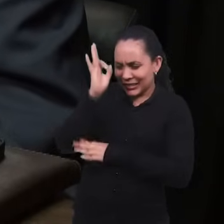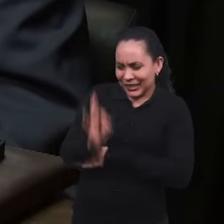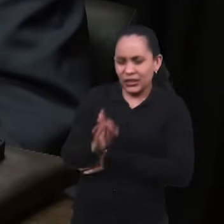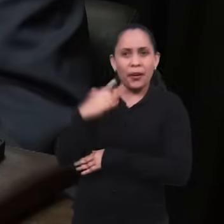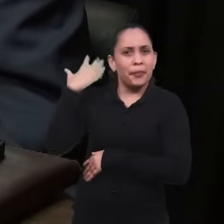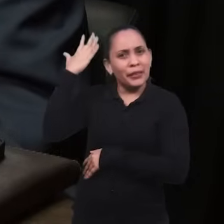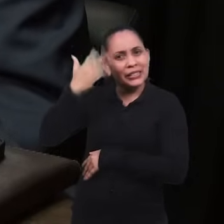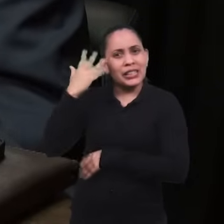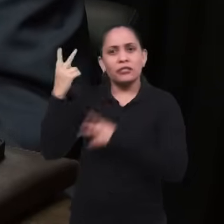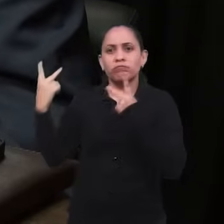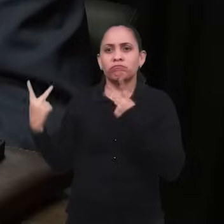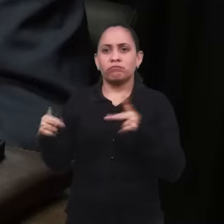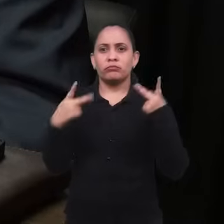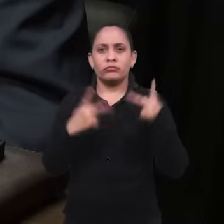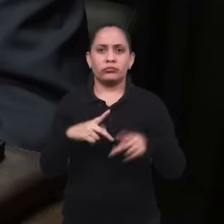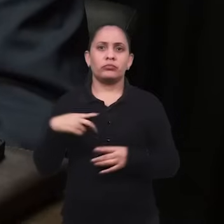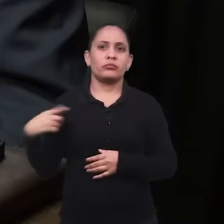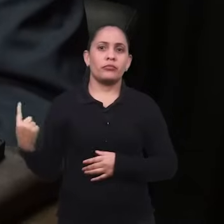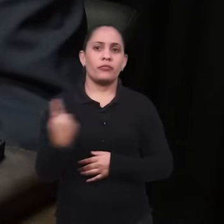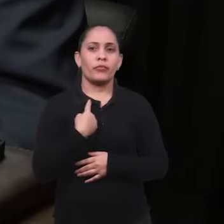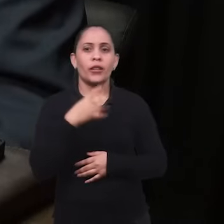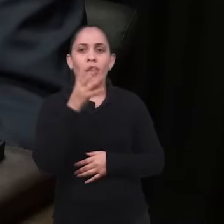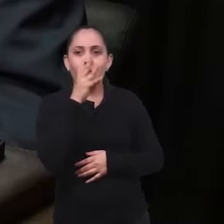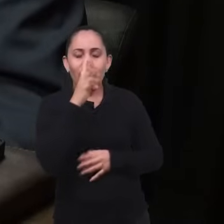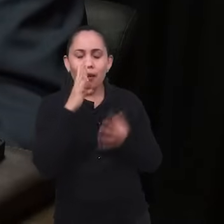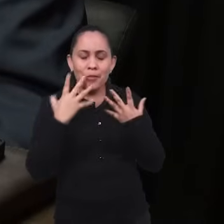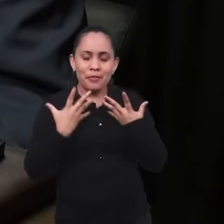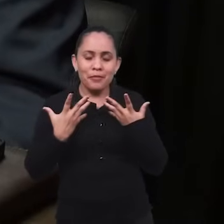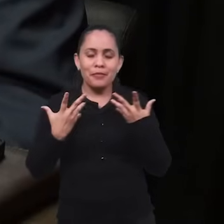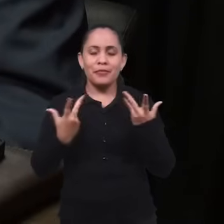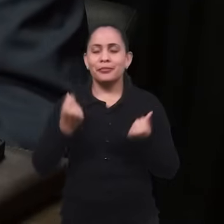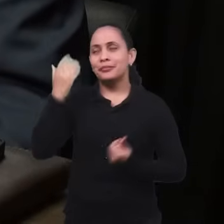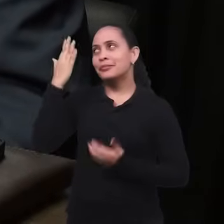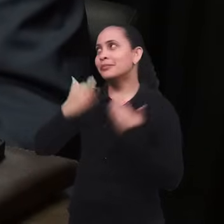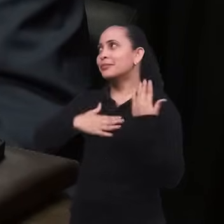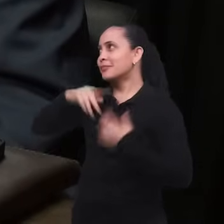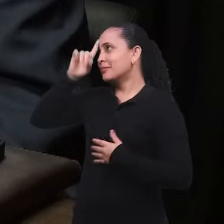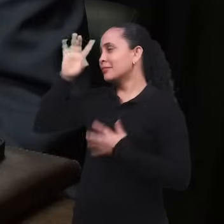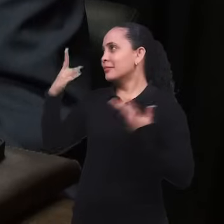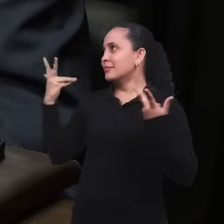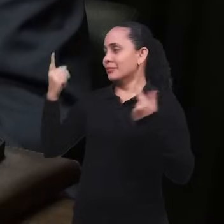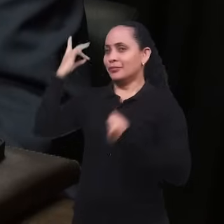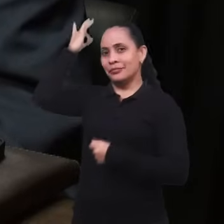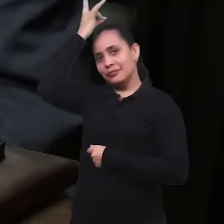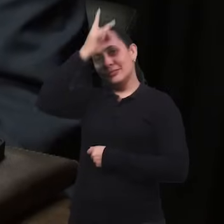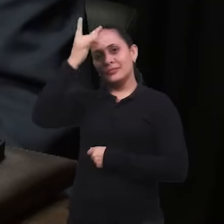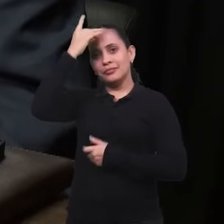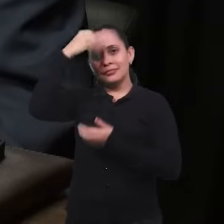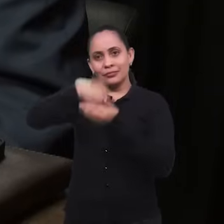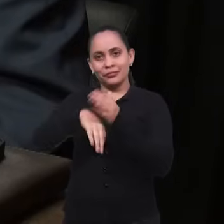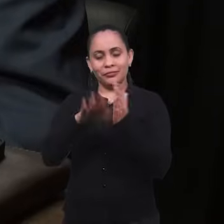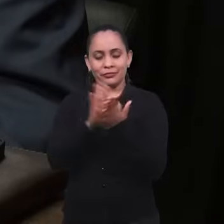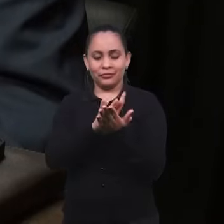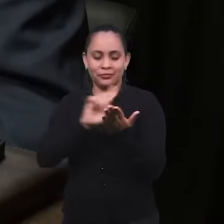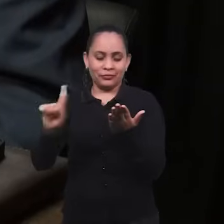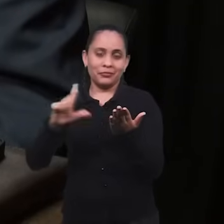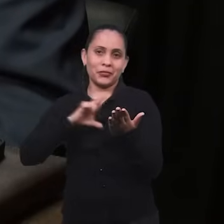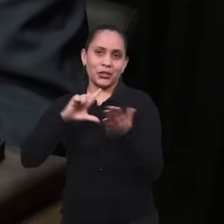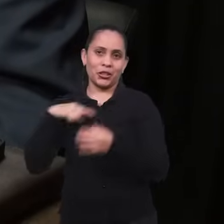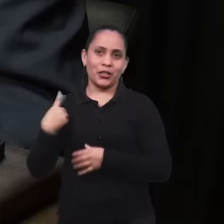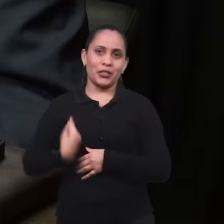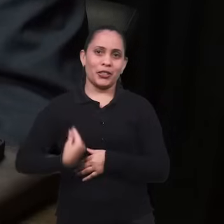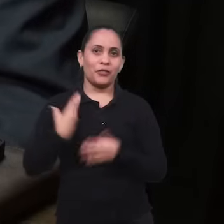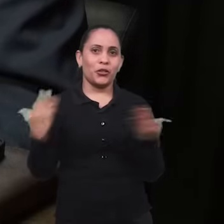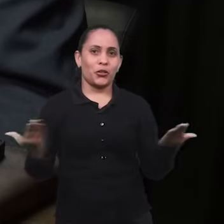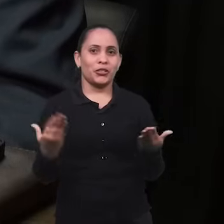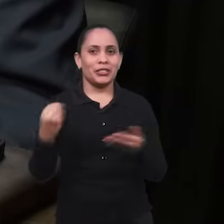Foi exatamente a palavra que foi pregada. Então nós ficamos maravilhados com essa presença gloriosa do Espírito Santo em toda a Bíblia e